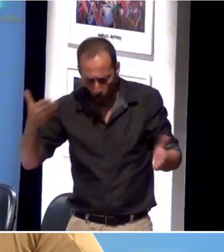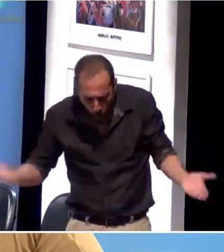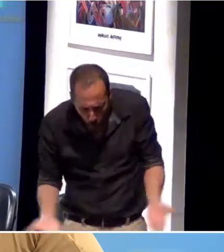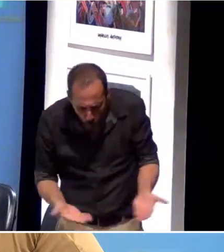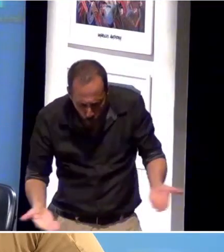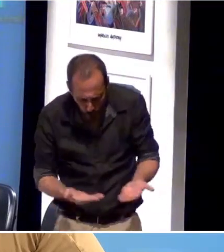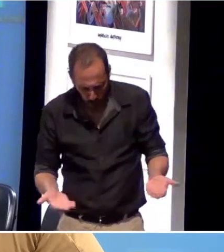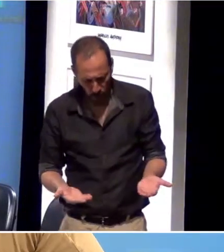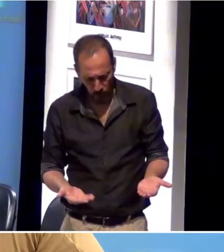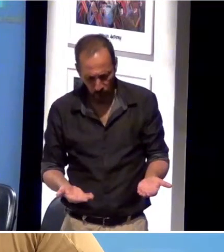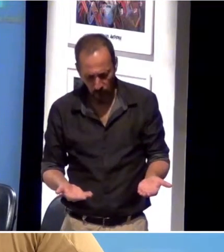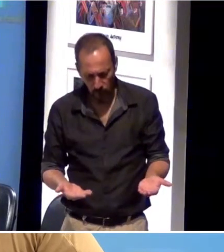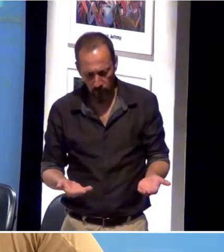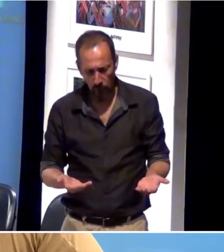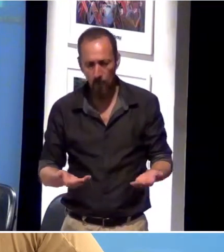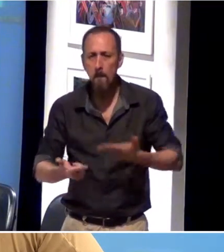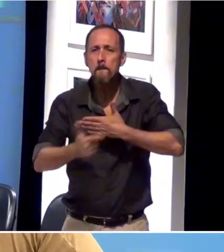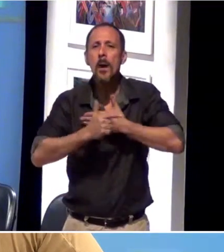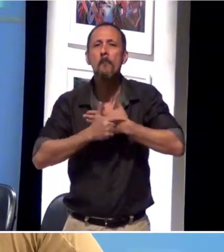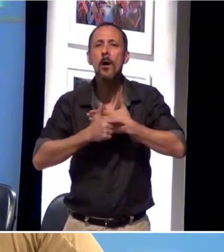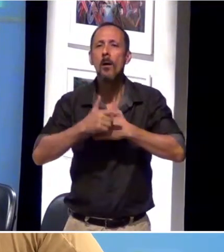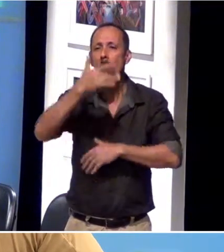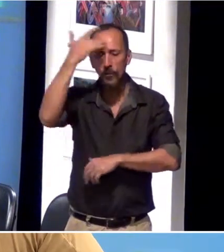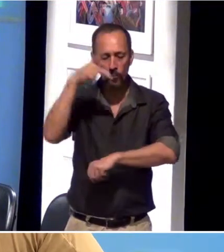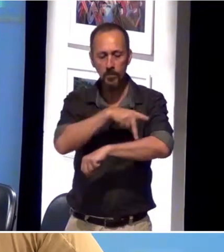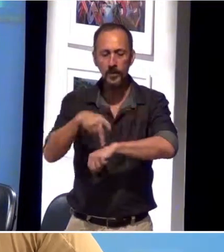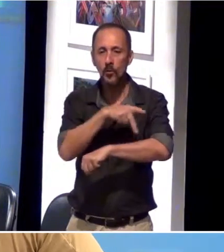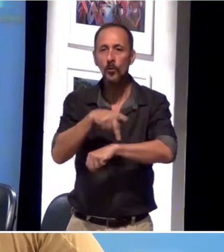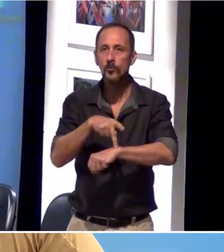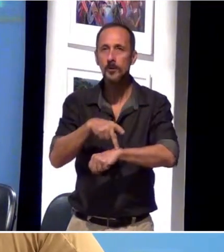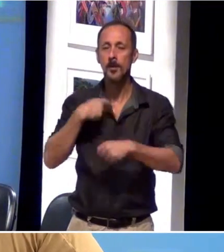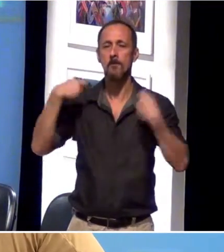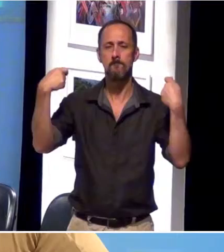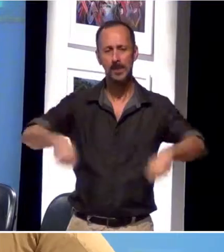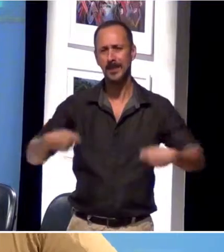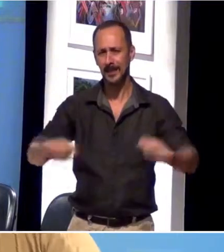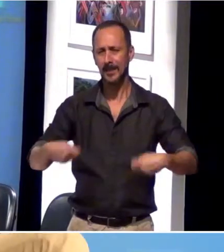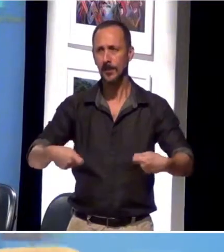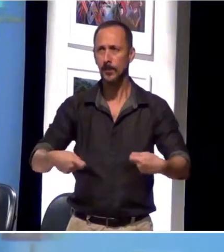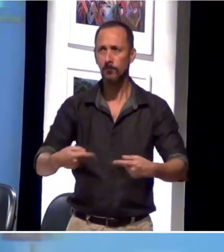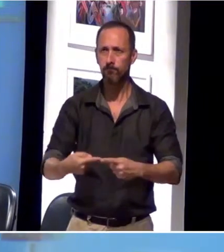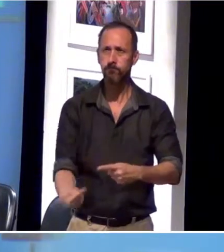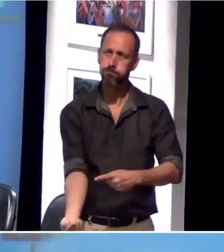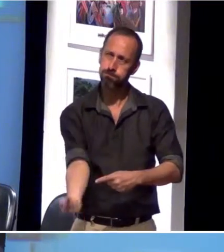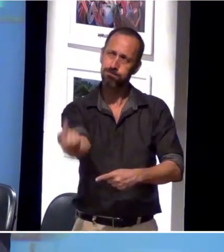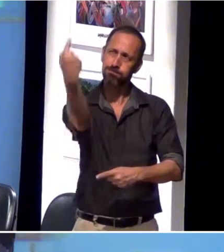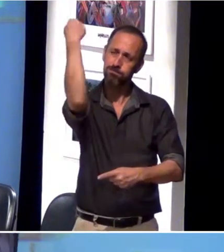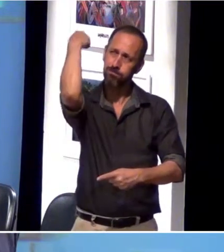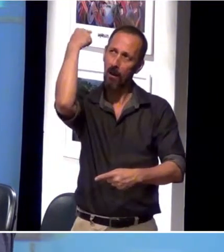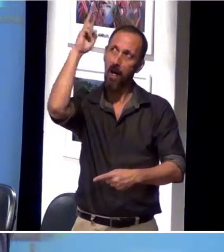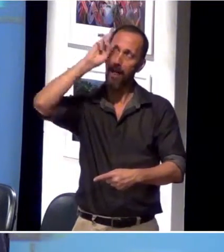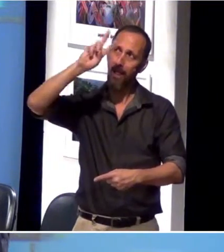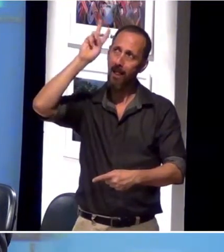hoje qual o papel do pedagogo, vale a pena voltar um pouquinho e pensar um pouco da